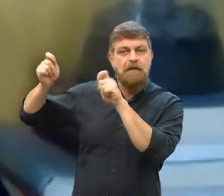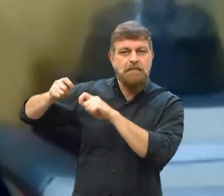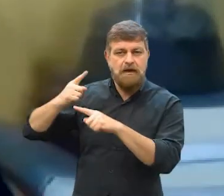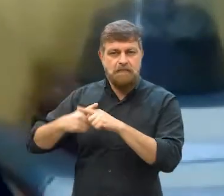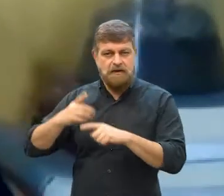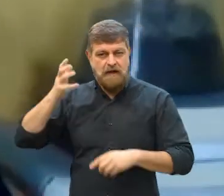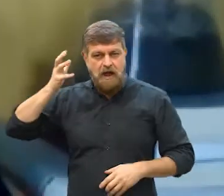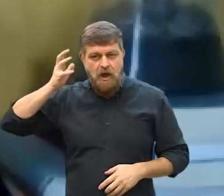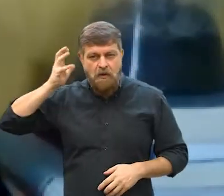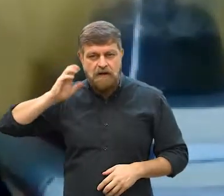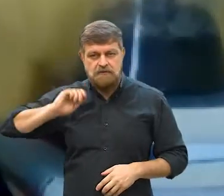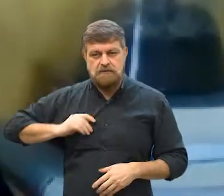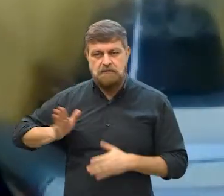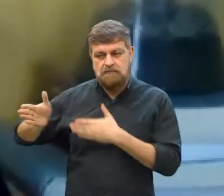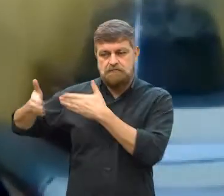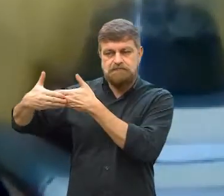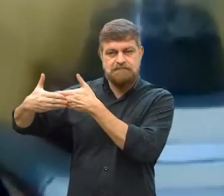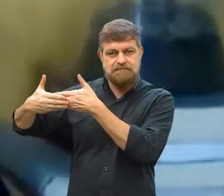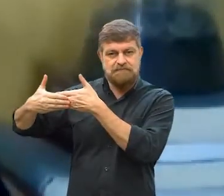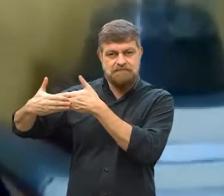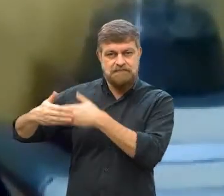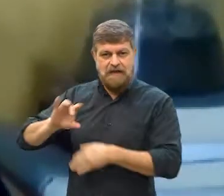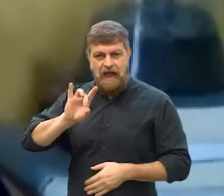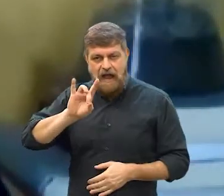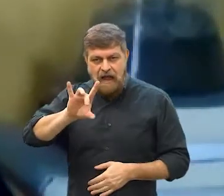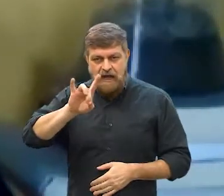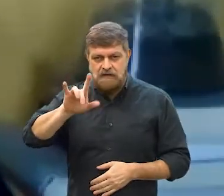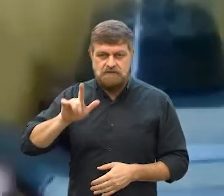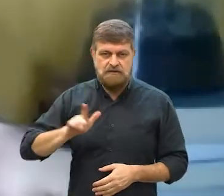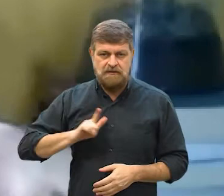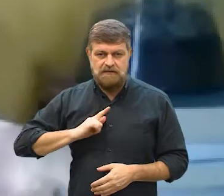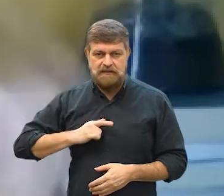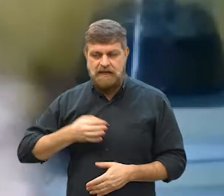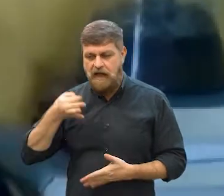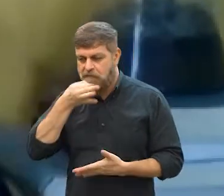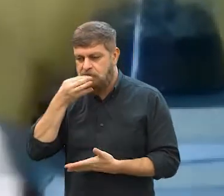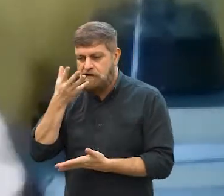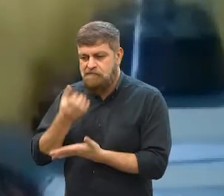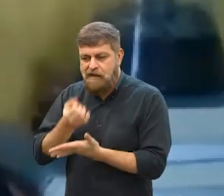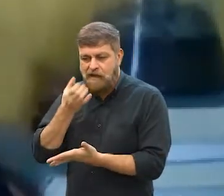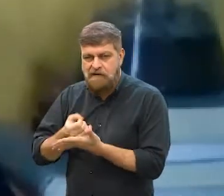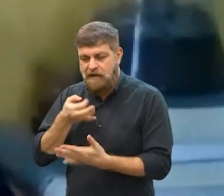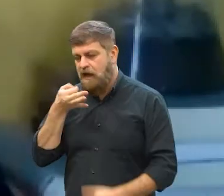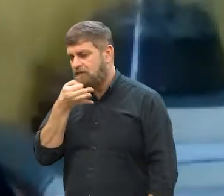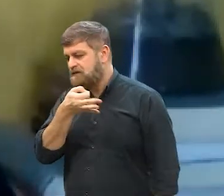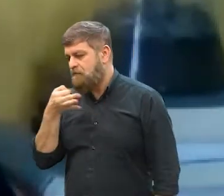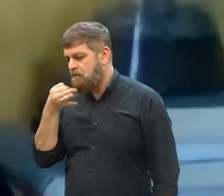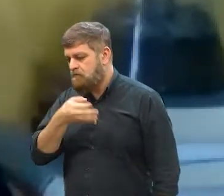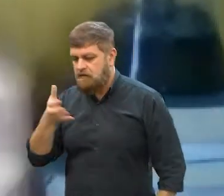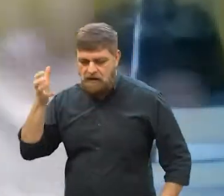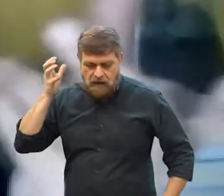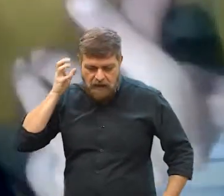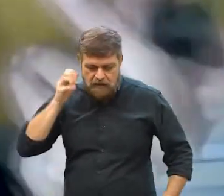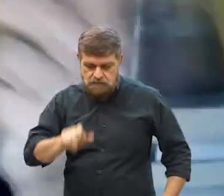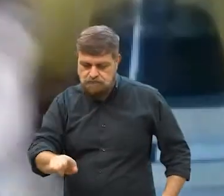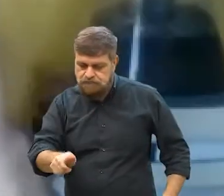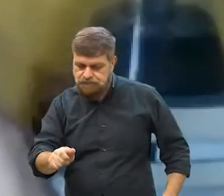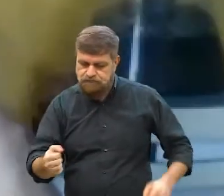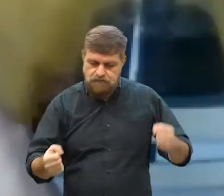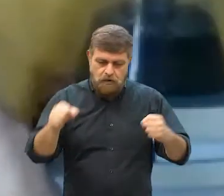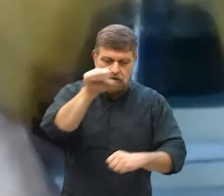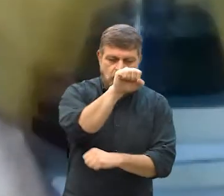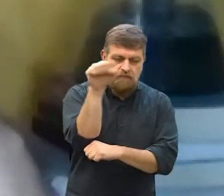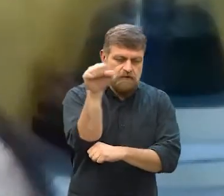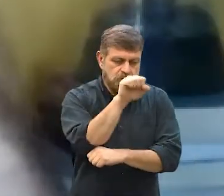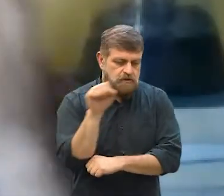o rádio não tá mais fechado só na transmissão de broadcast quer.so que ela também são natural eu pego o rádio do carro ou